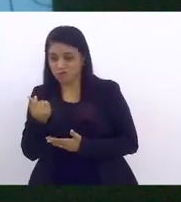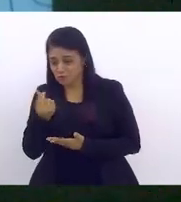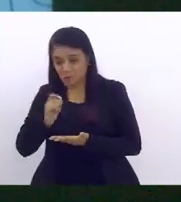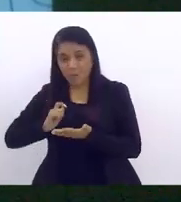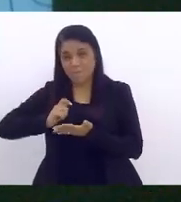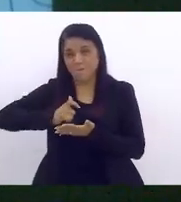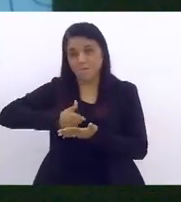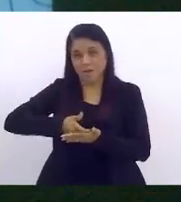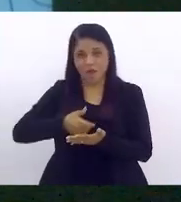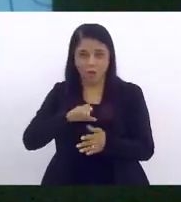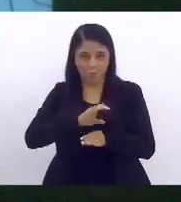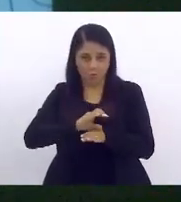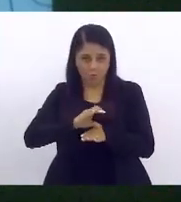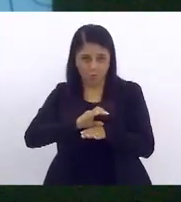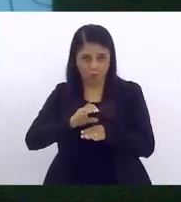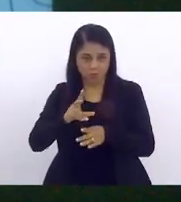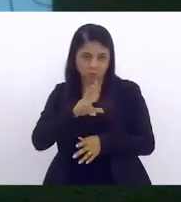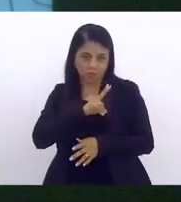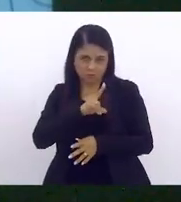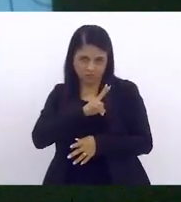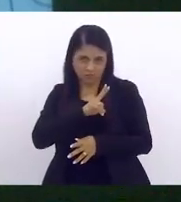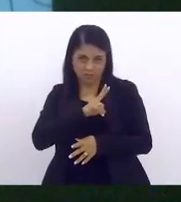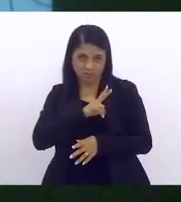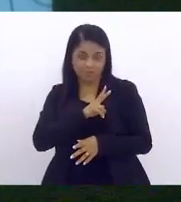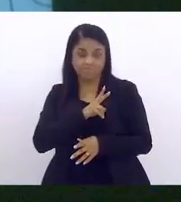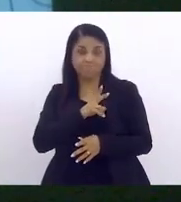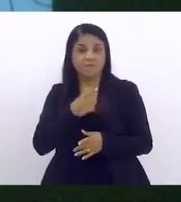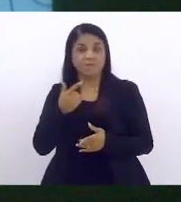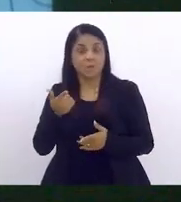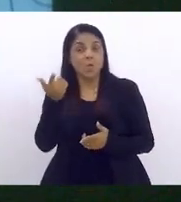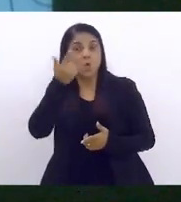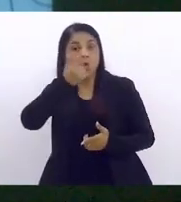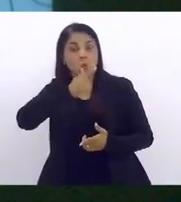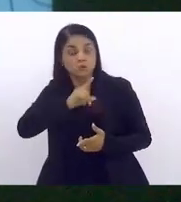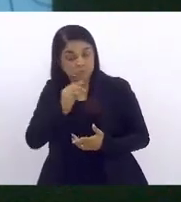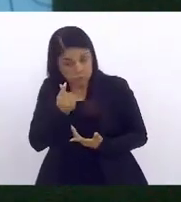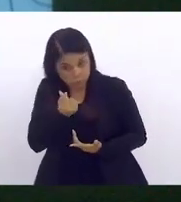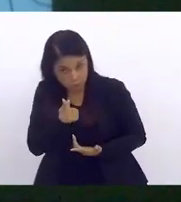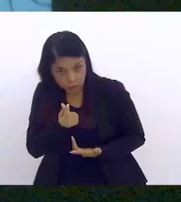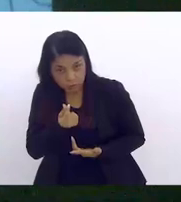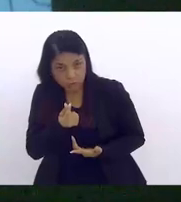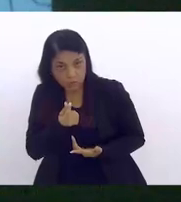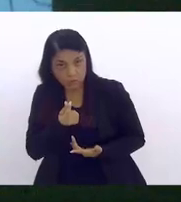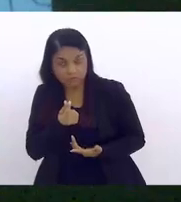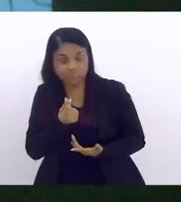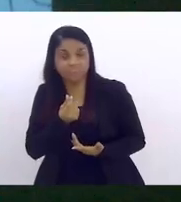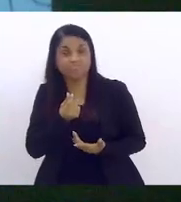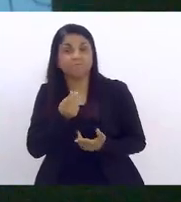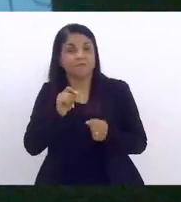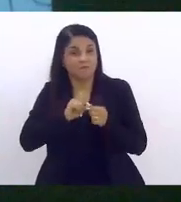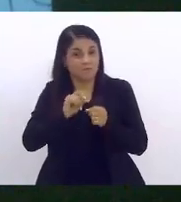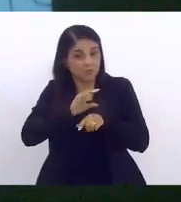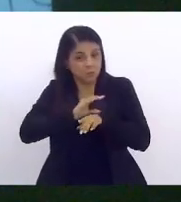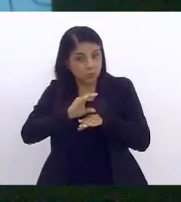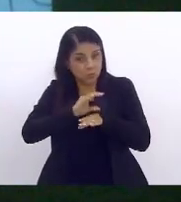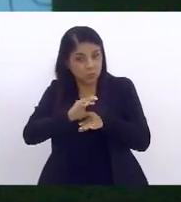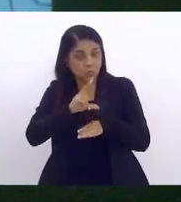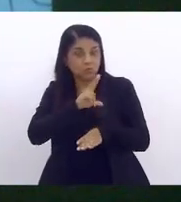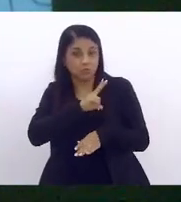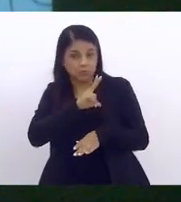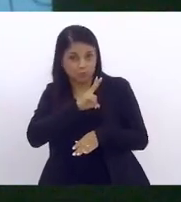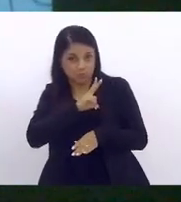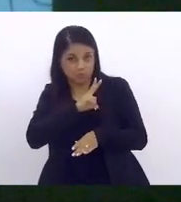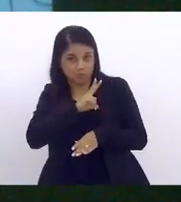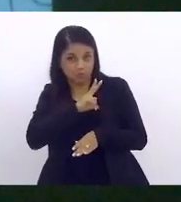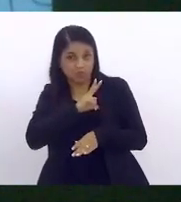rede privada. E consegui a grana para fazer o curso da rede privada,